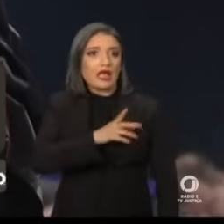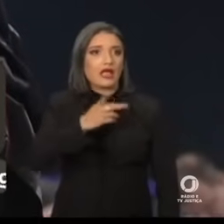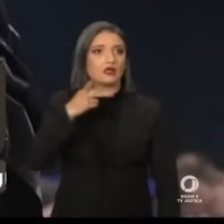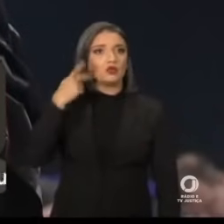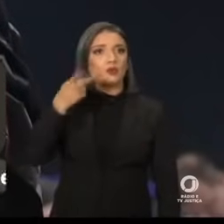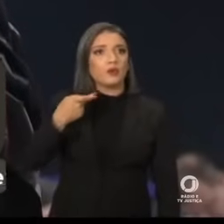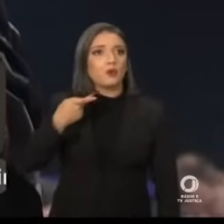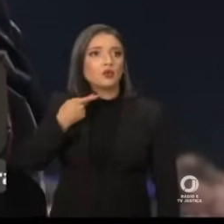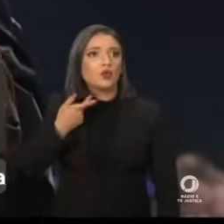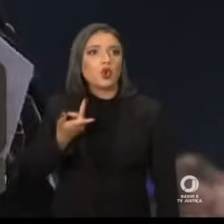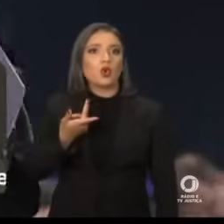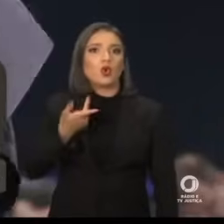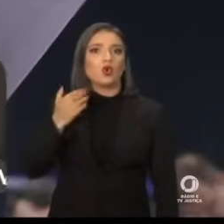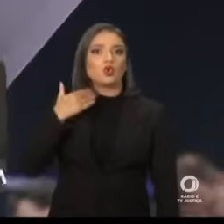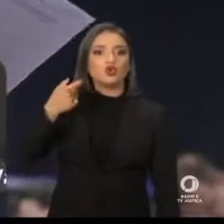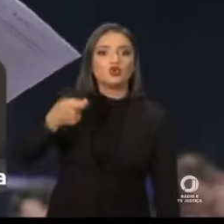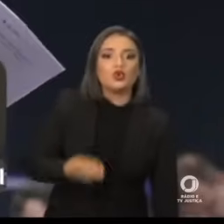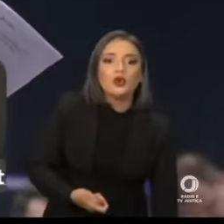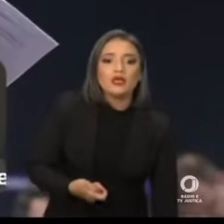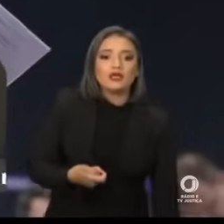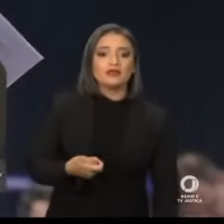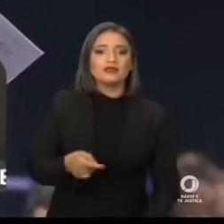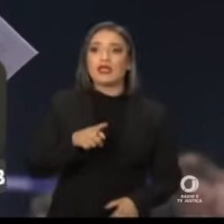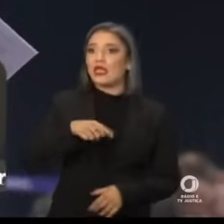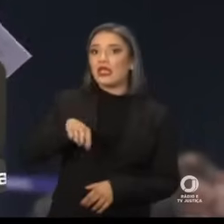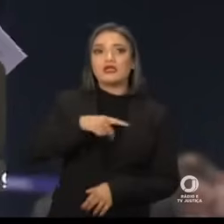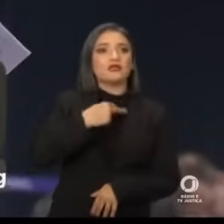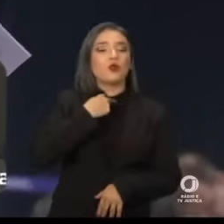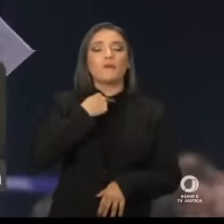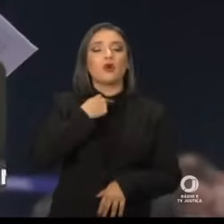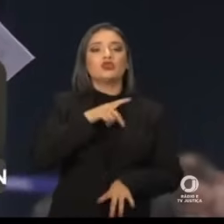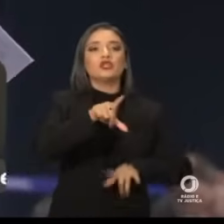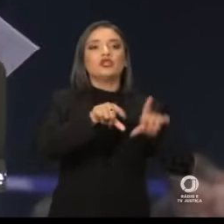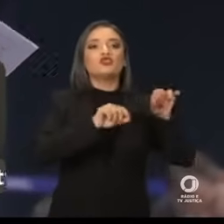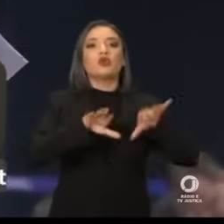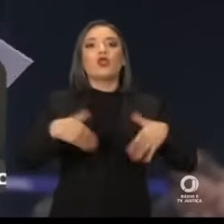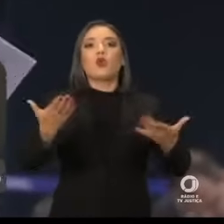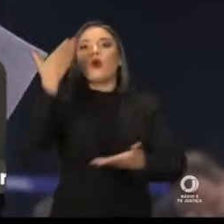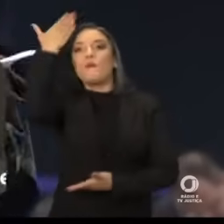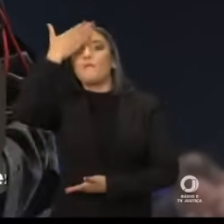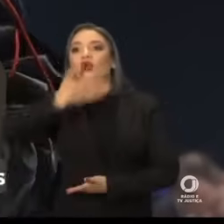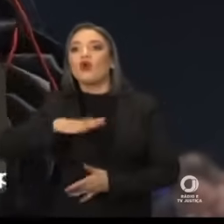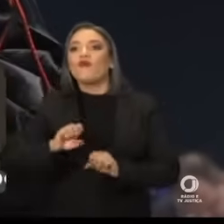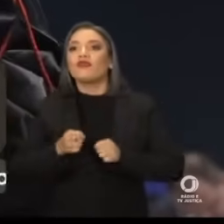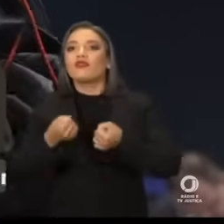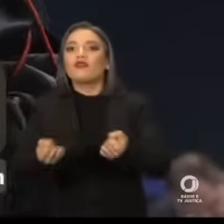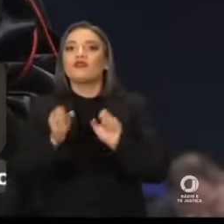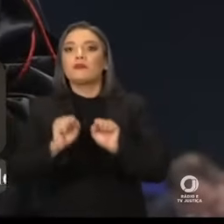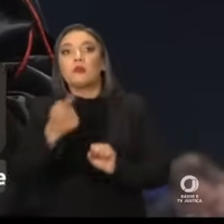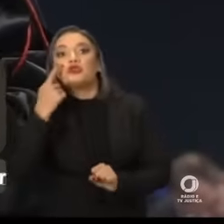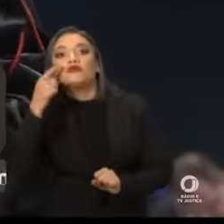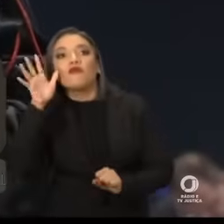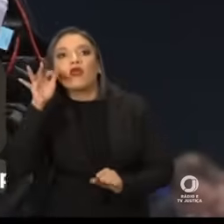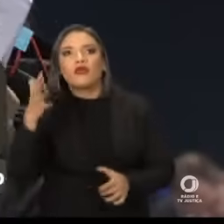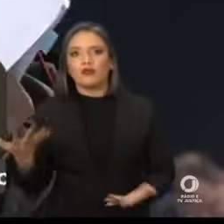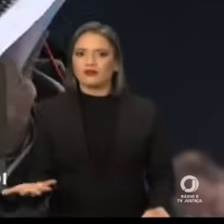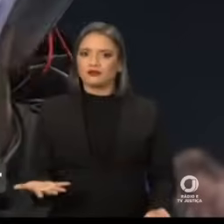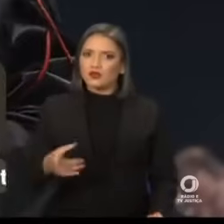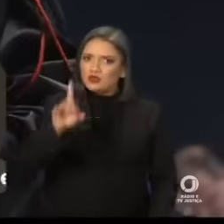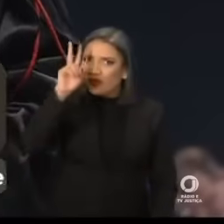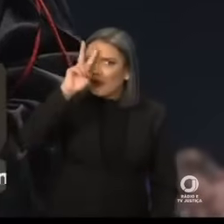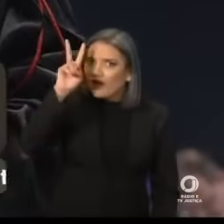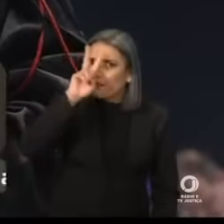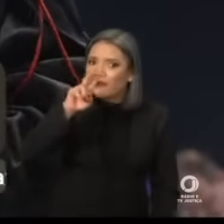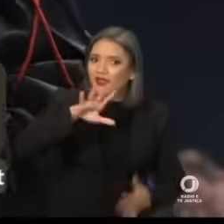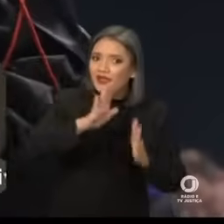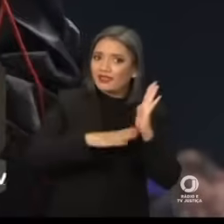juiz estabelecerem quais provas a defesa tem o direito de ver. E só para lembrar, o que nós estamos falando aqui nessa reclamação